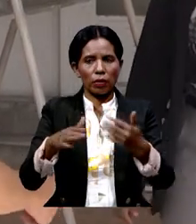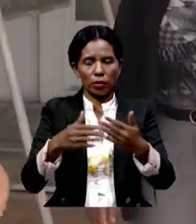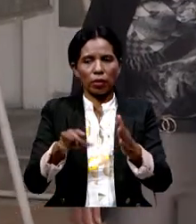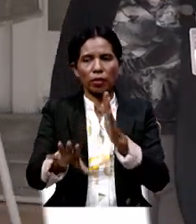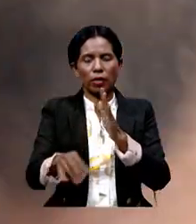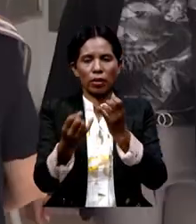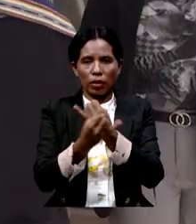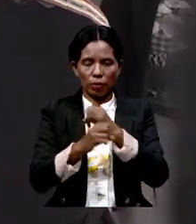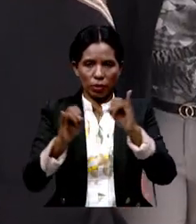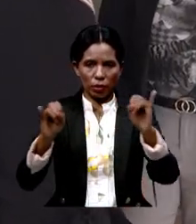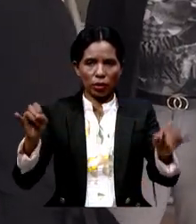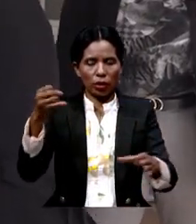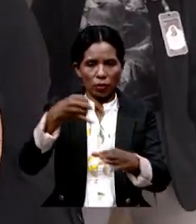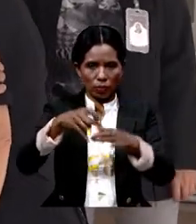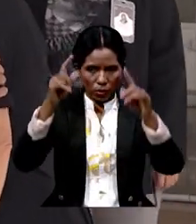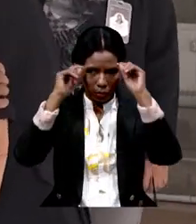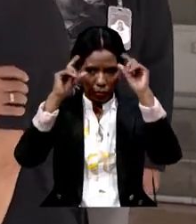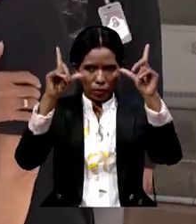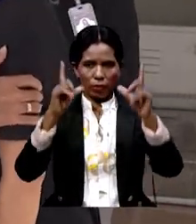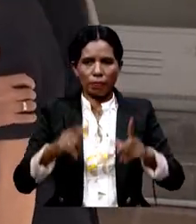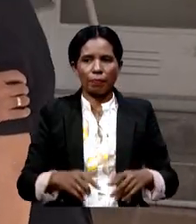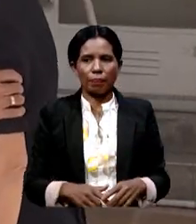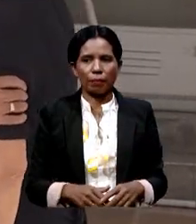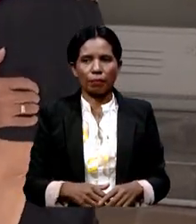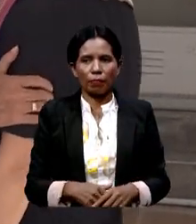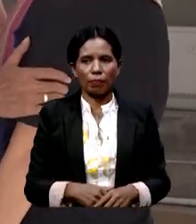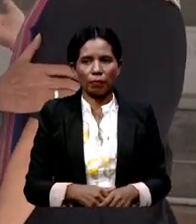onde retam independência, incluímos Timor-Leste. Agostinho da Costa, Marito da Costa, GMN.